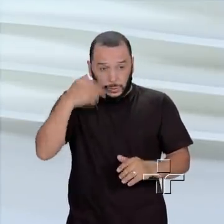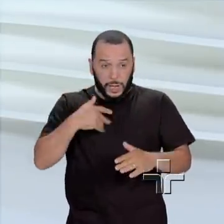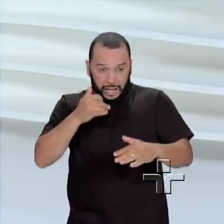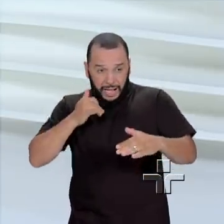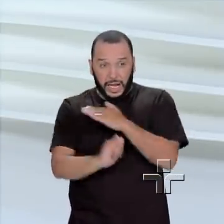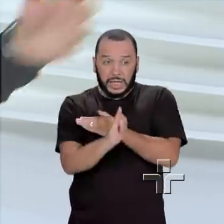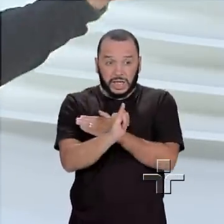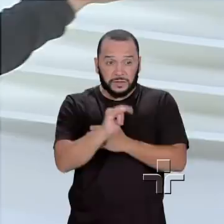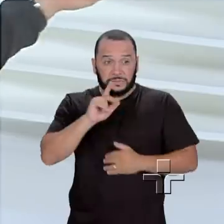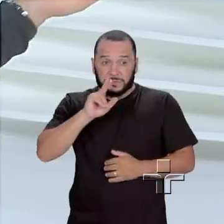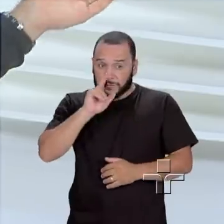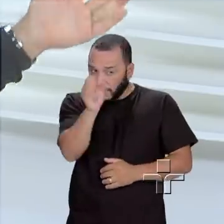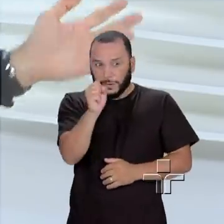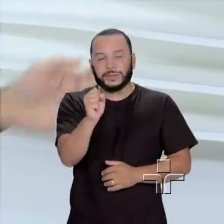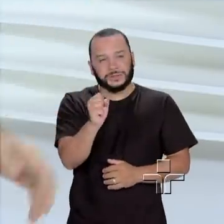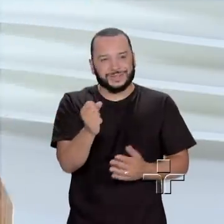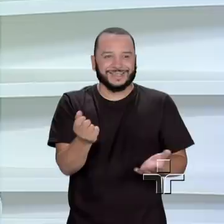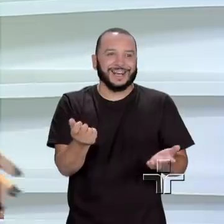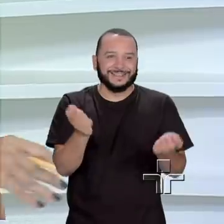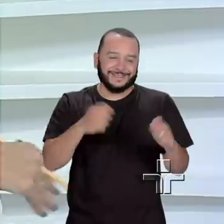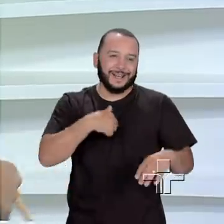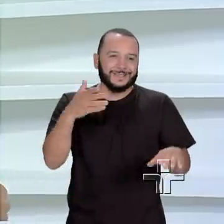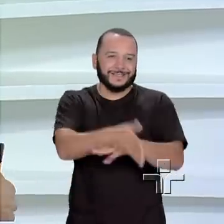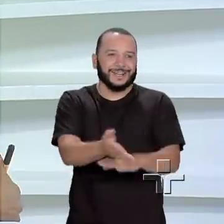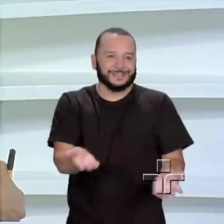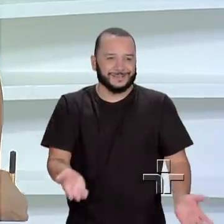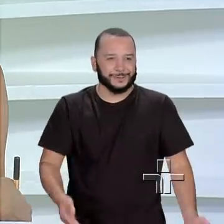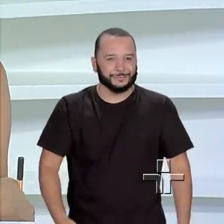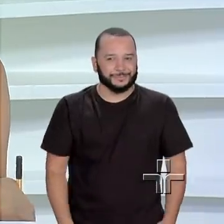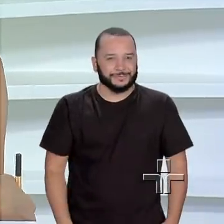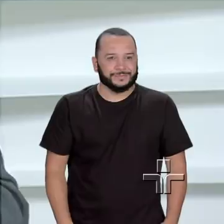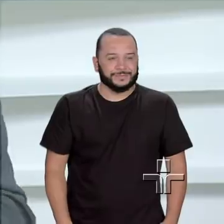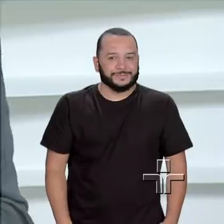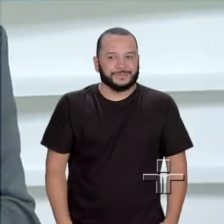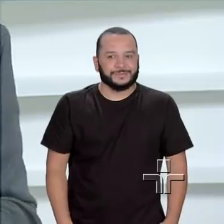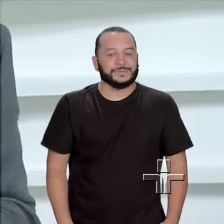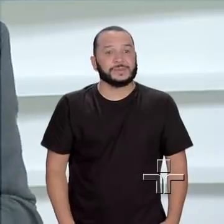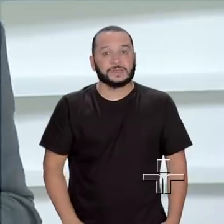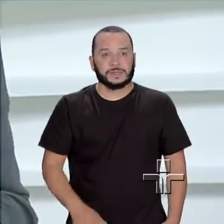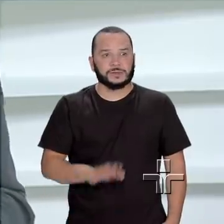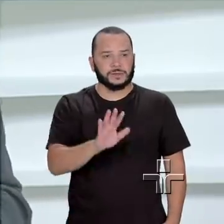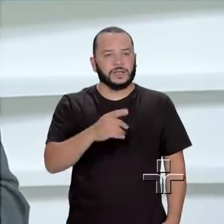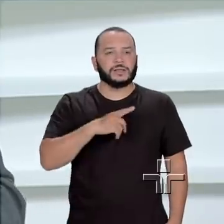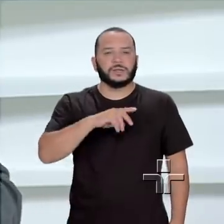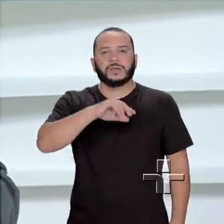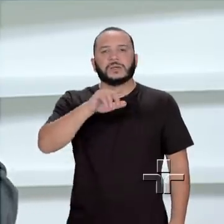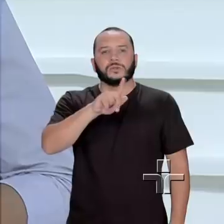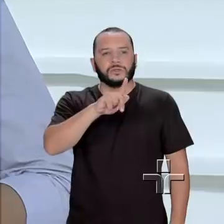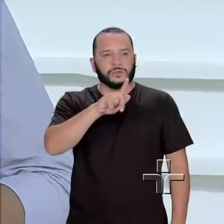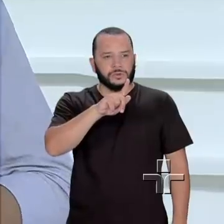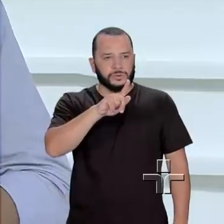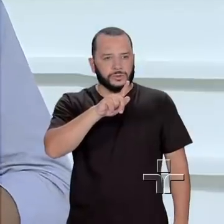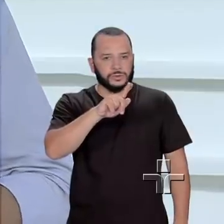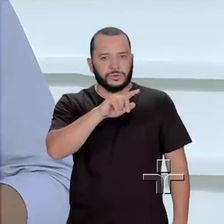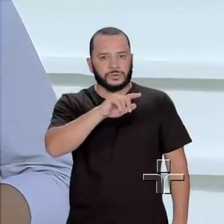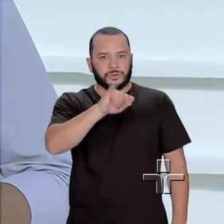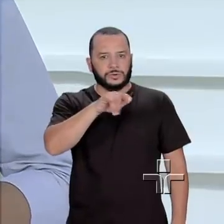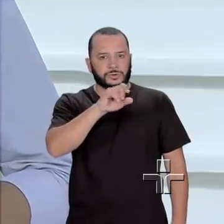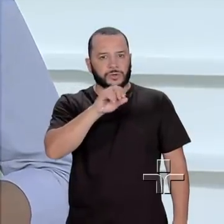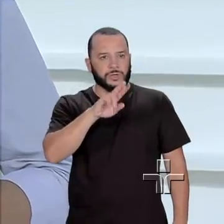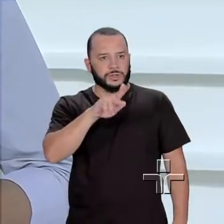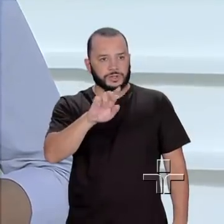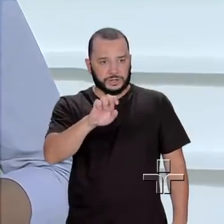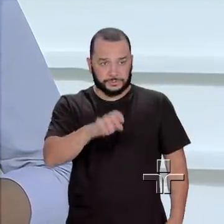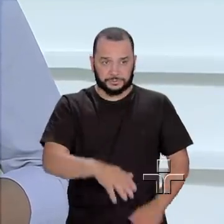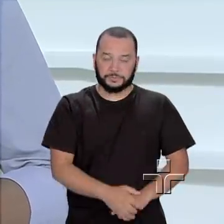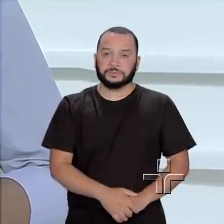você consegue escapar dos sites. Melhor anonimato. O Jorge vai fazer a sua pergunta. Olá, Silvio. Então, o que a